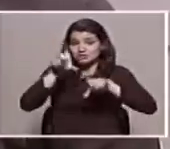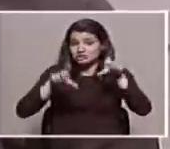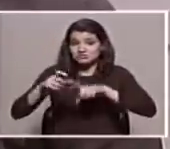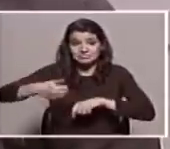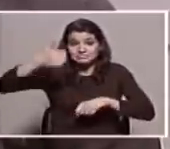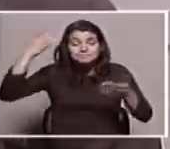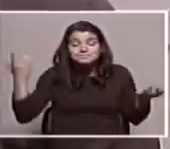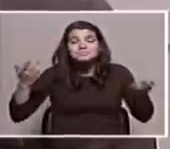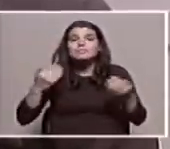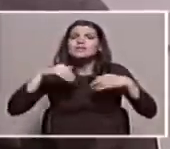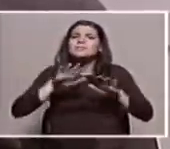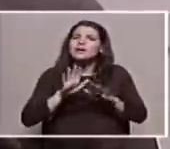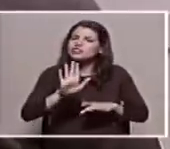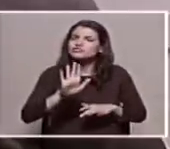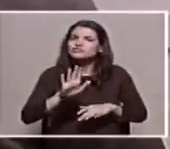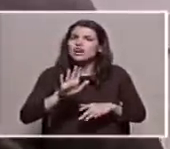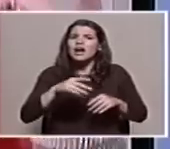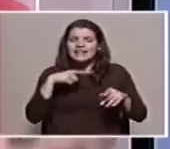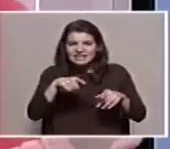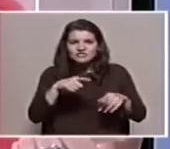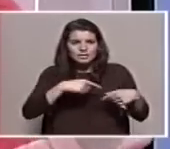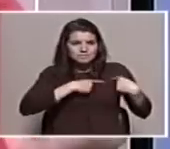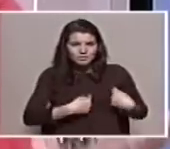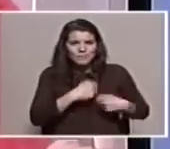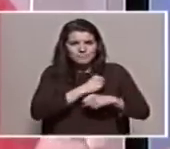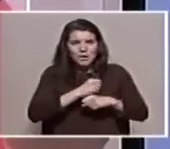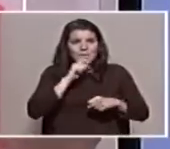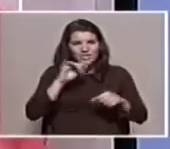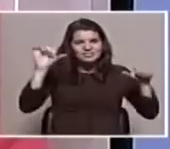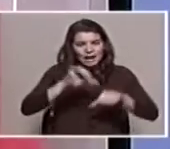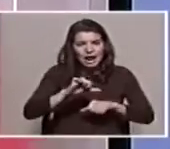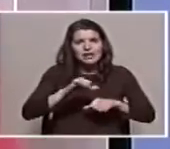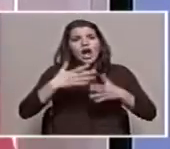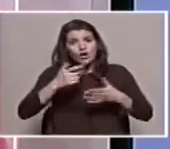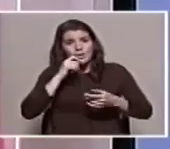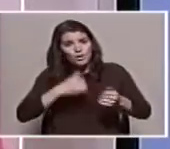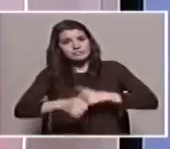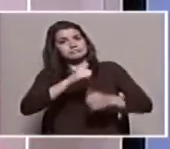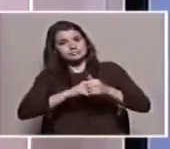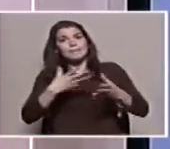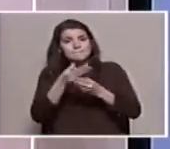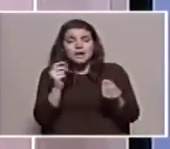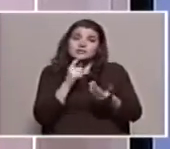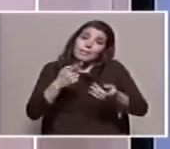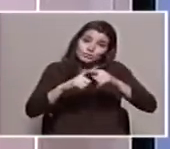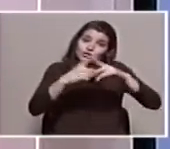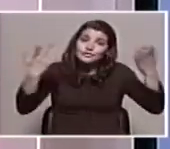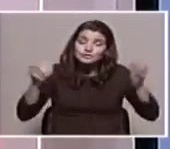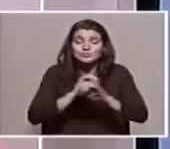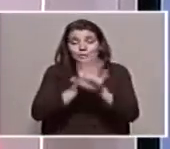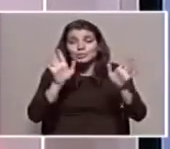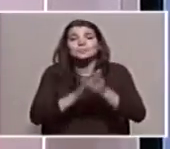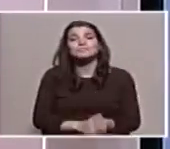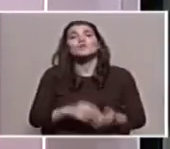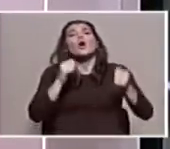e mas o os os danos eram irreversíveis e agora podem deixar de ser o que pode ser nesta perspectiva então uma boa notícia a última notícia